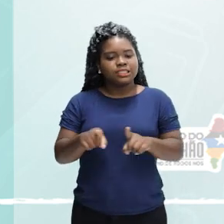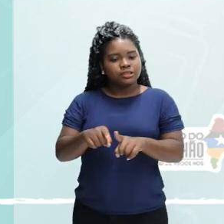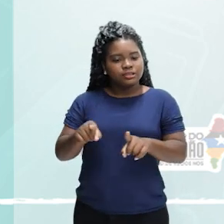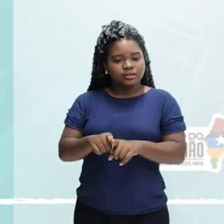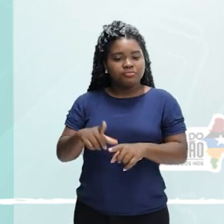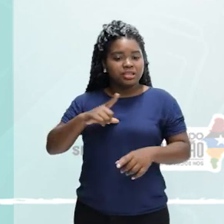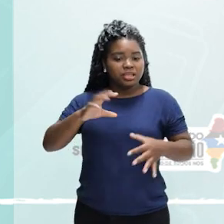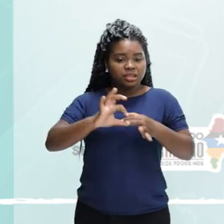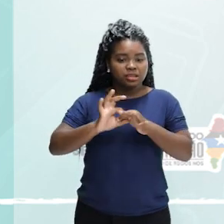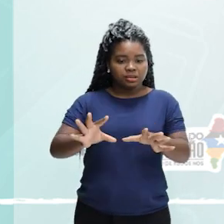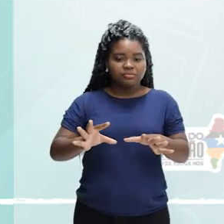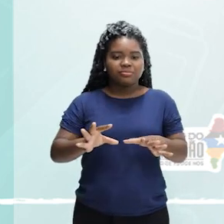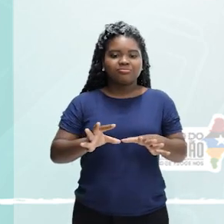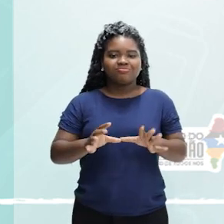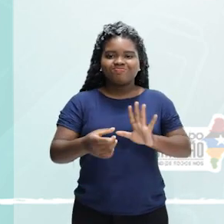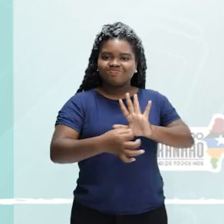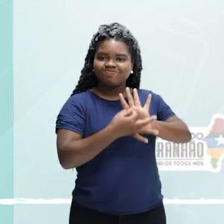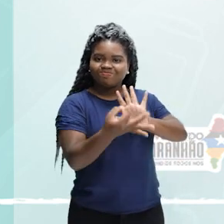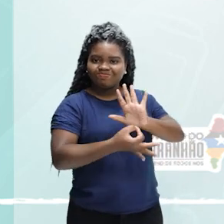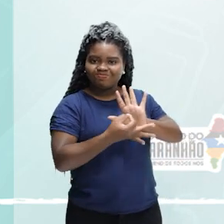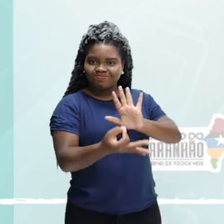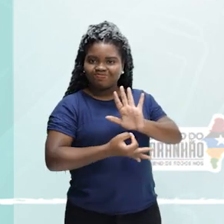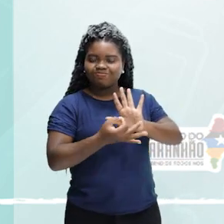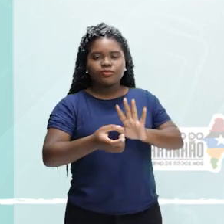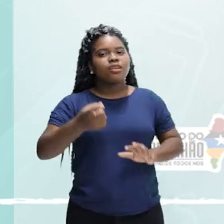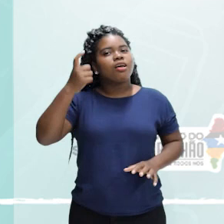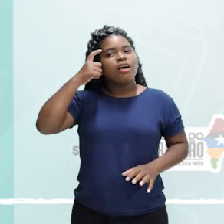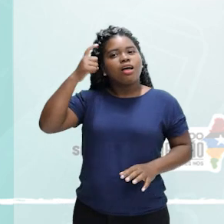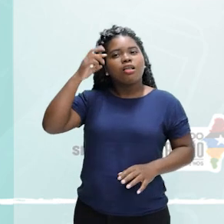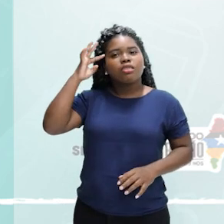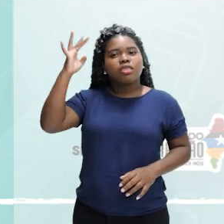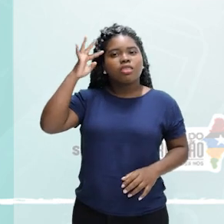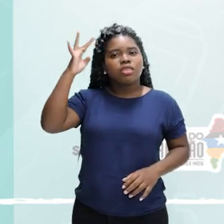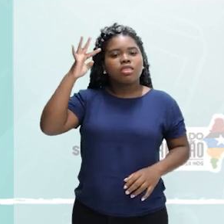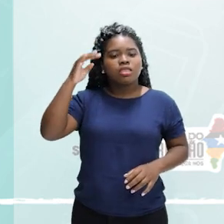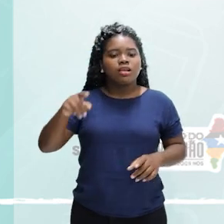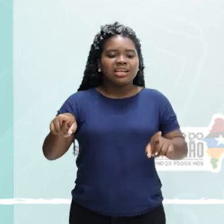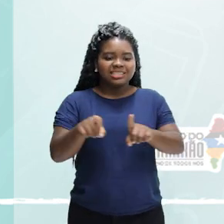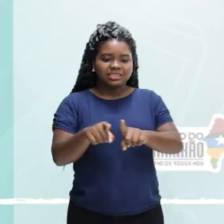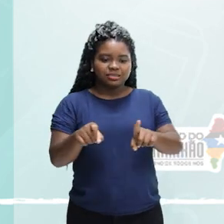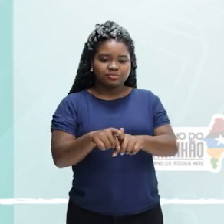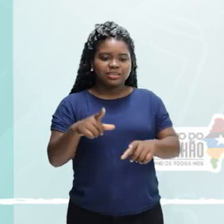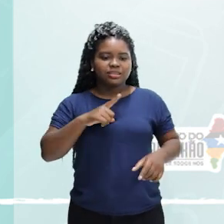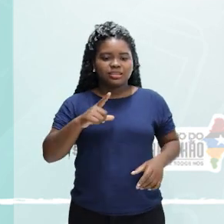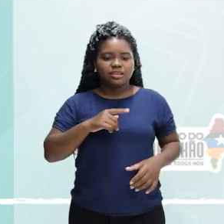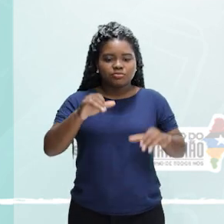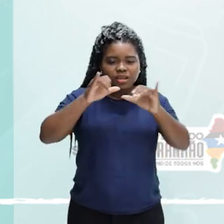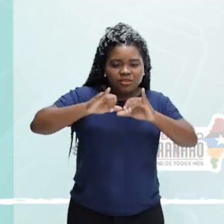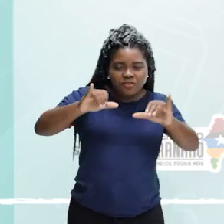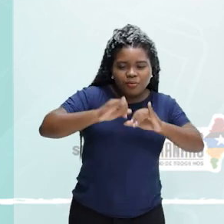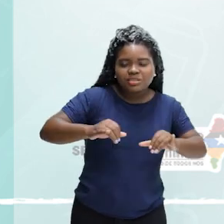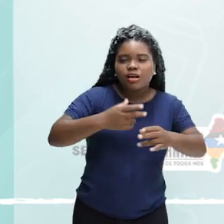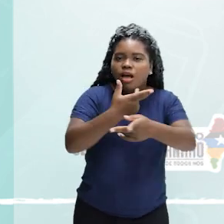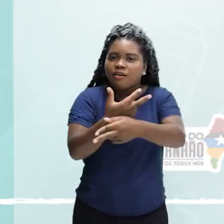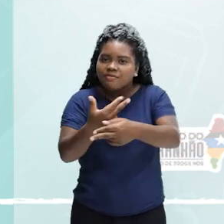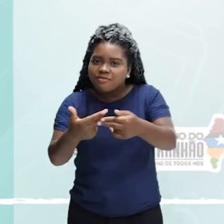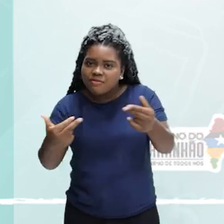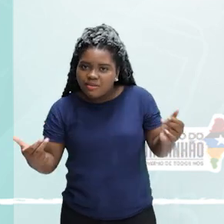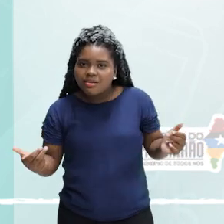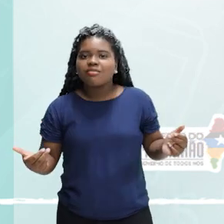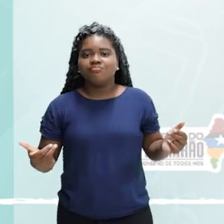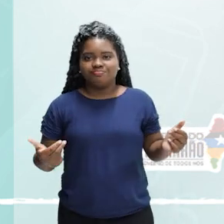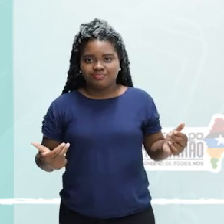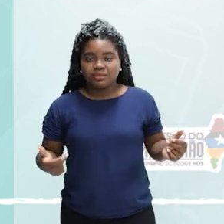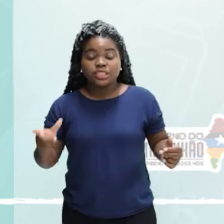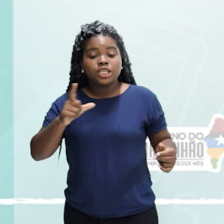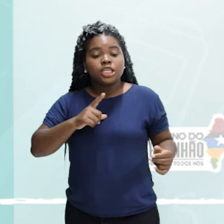haver liberdade de expressão, de opinião, de pensamento. As fontes de informação devem ser diversas, então